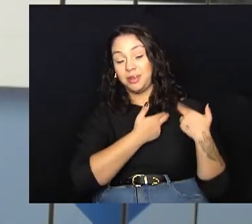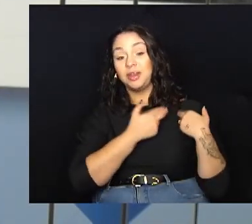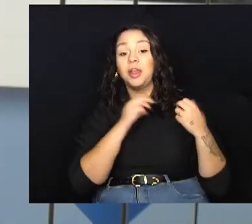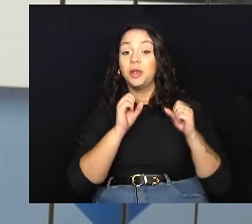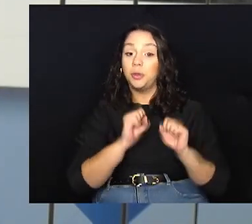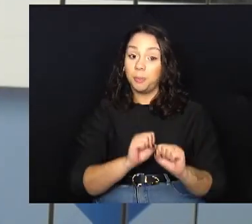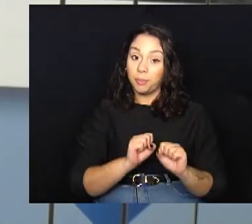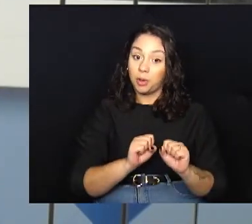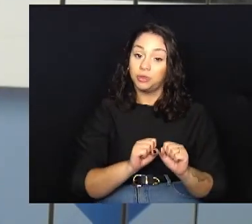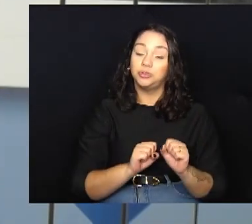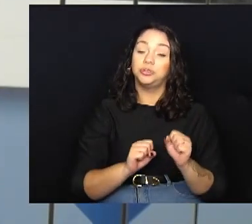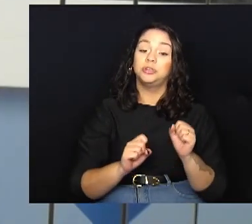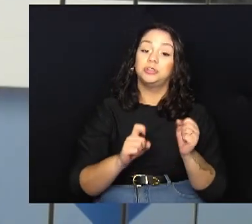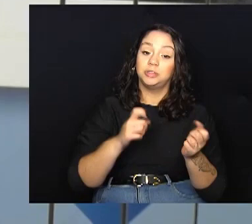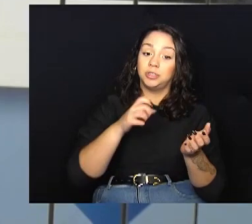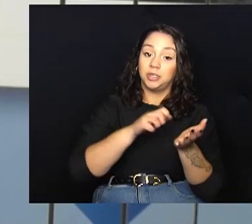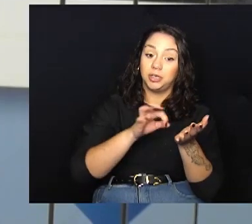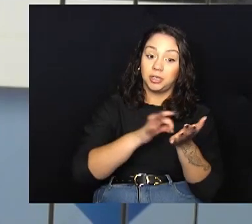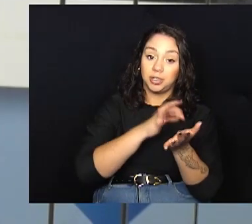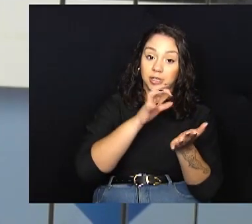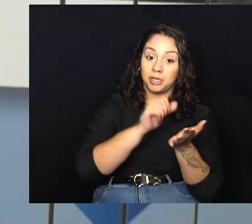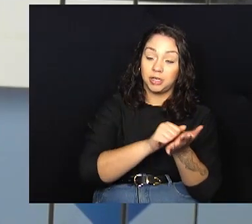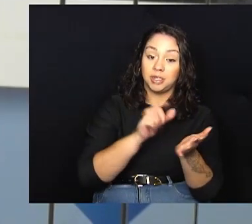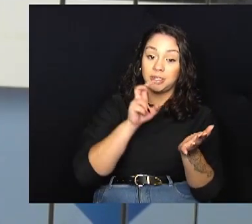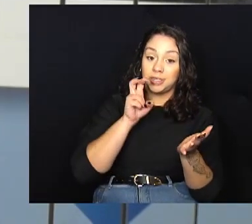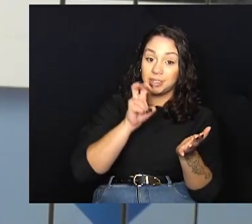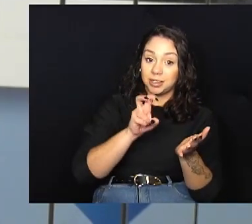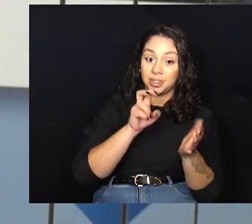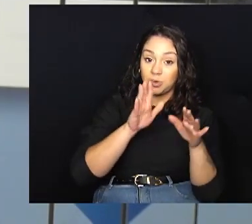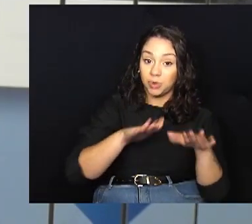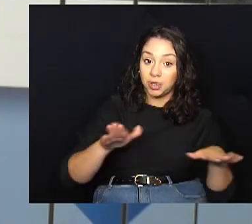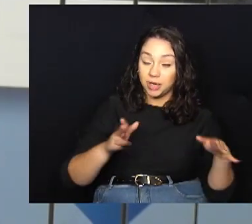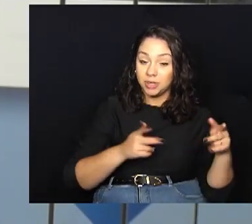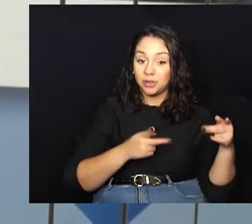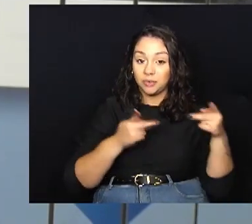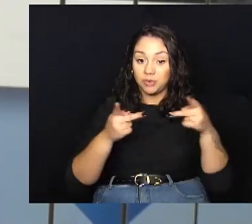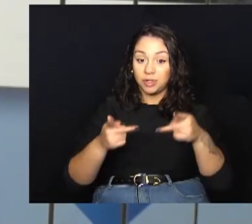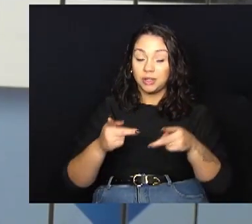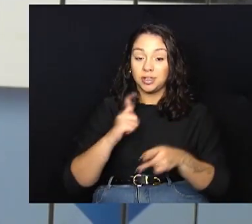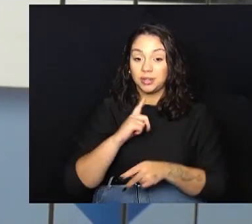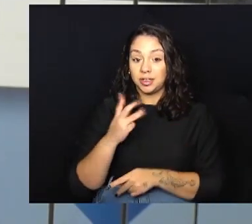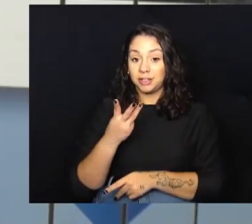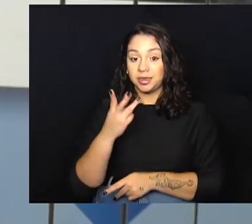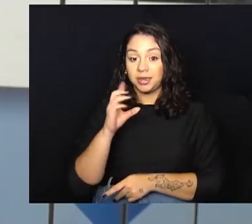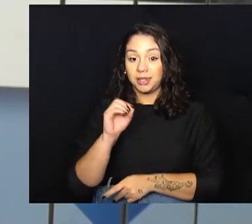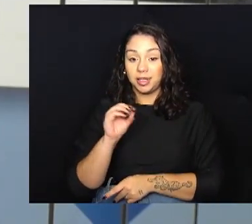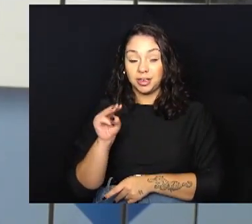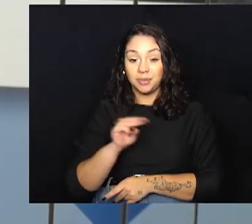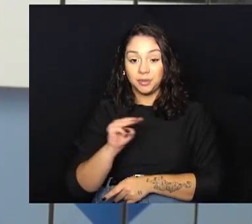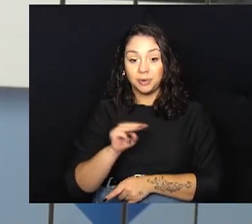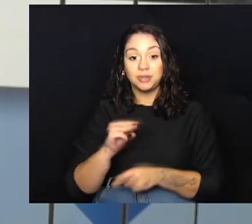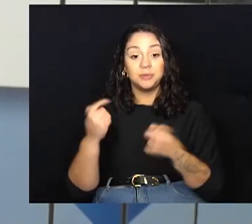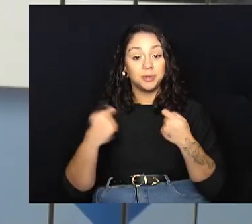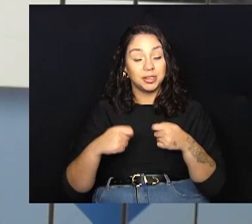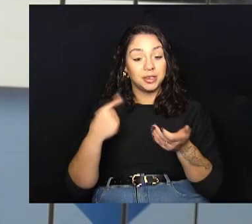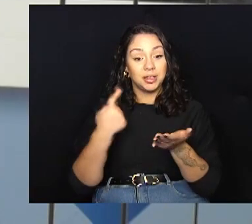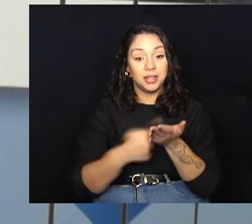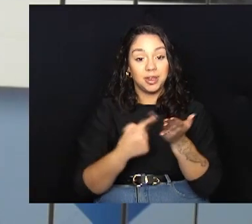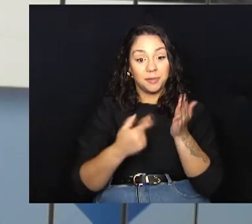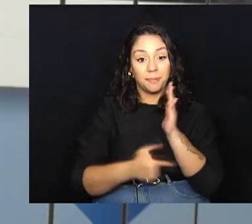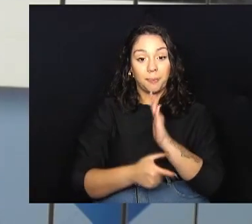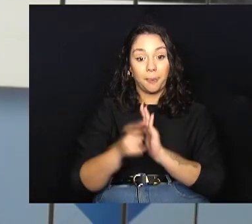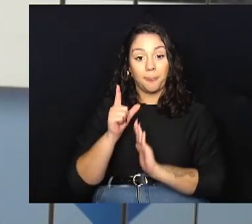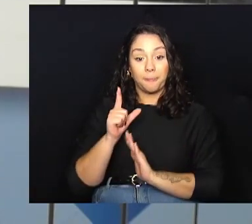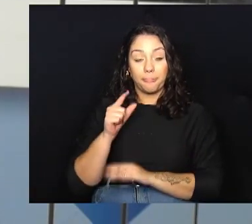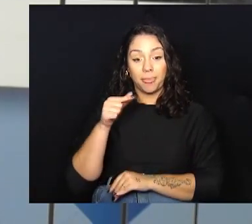inscrição levar até cinco crianças por visita atividade tem 30 minutos e é preciso agendar com antecedência